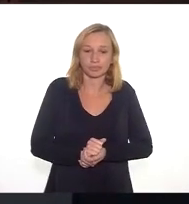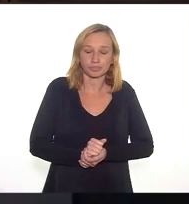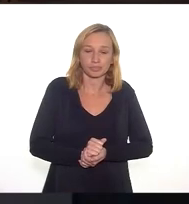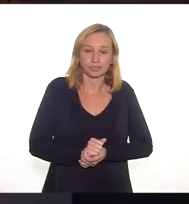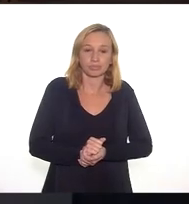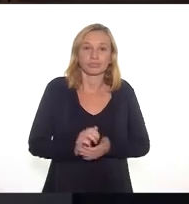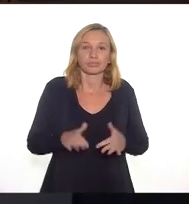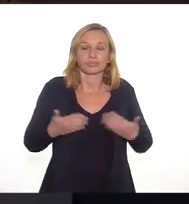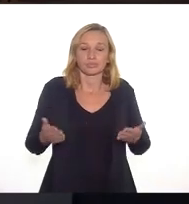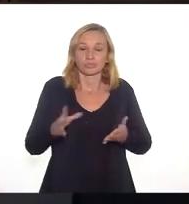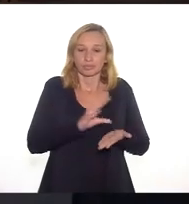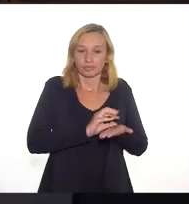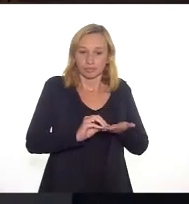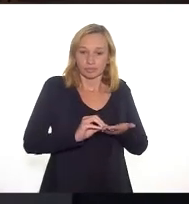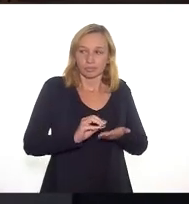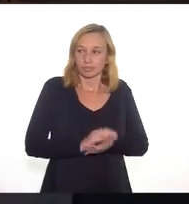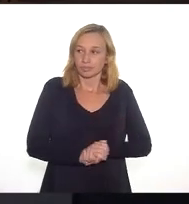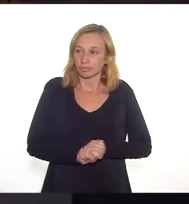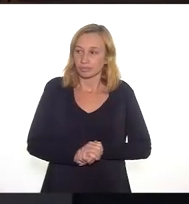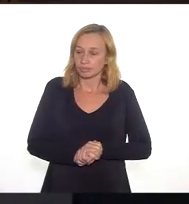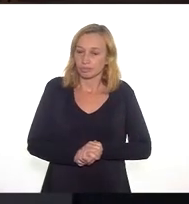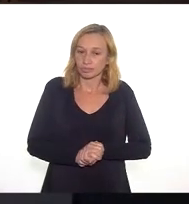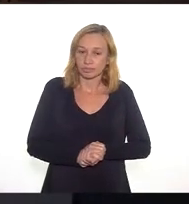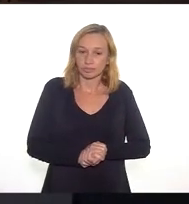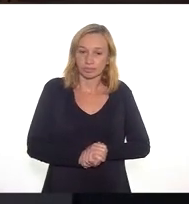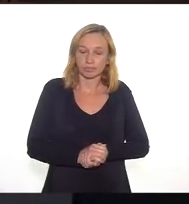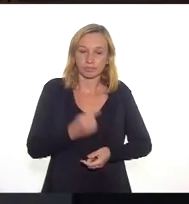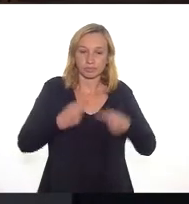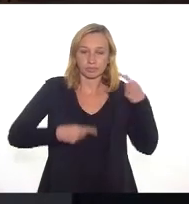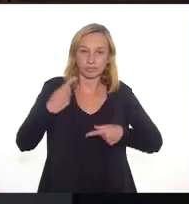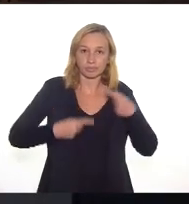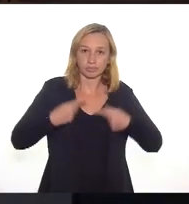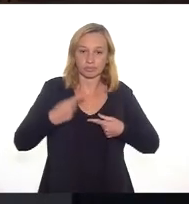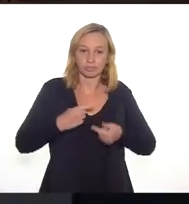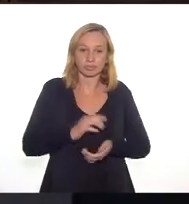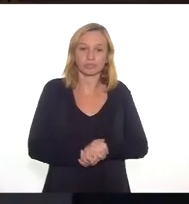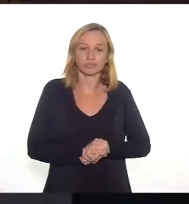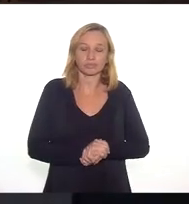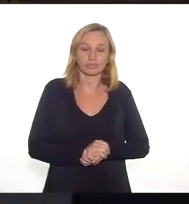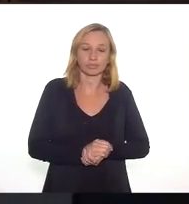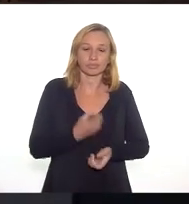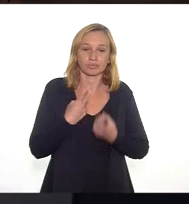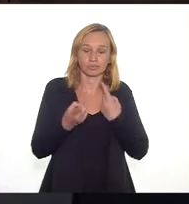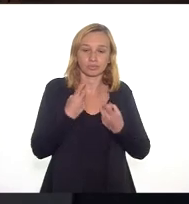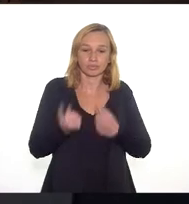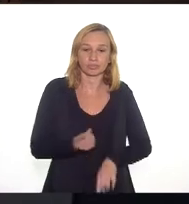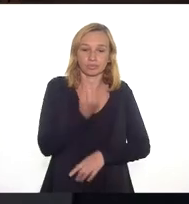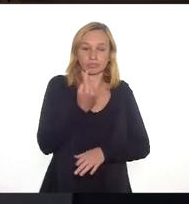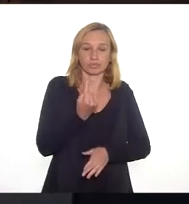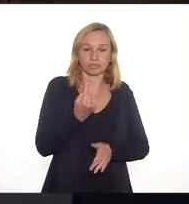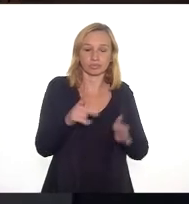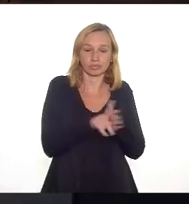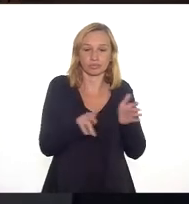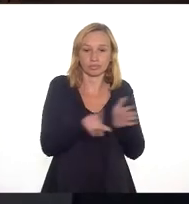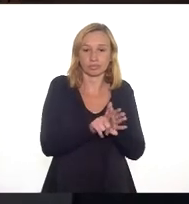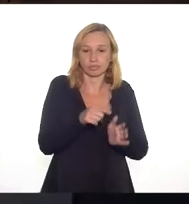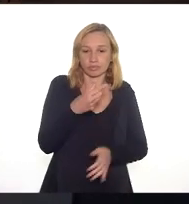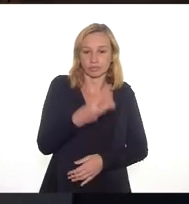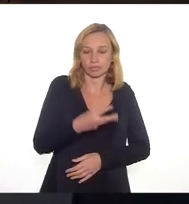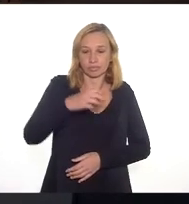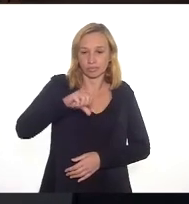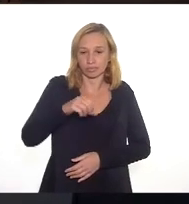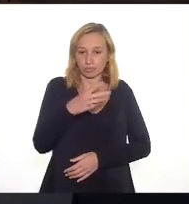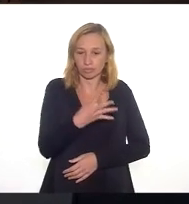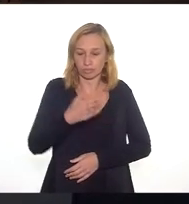mano. Então vamos à pauta. Anuncio em regime de urgência, em votação e discussão única, projeto de lei 3941